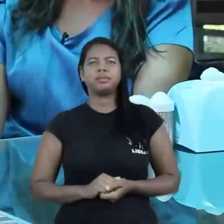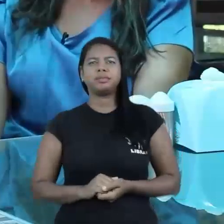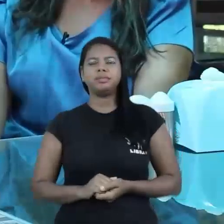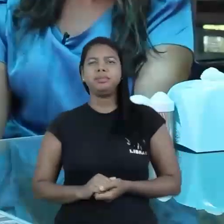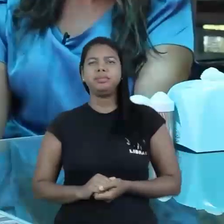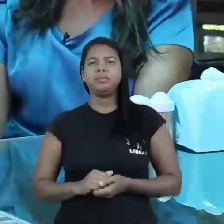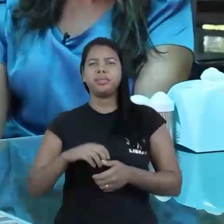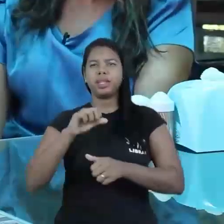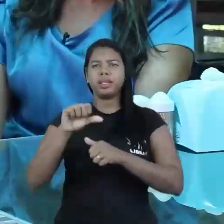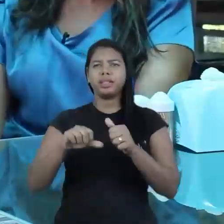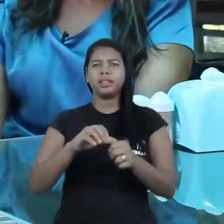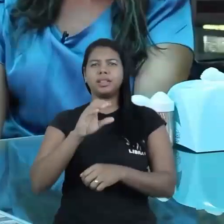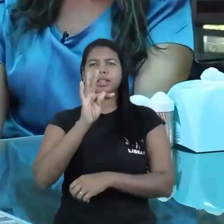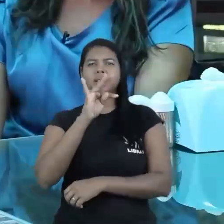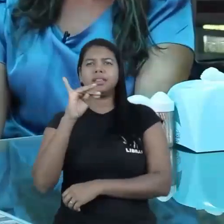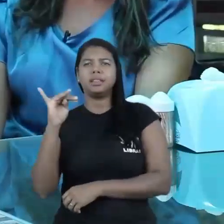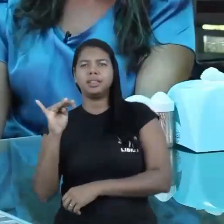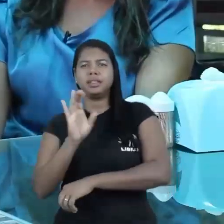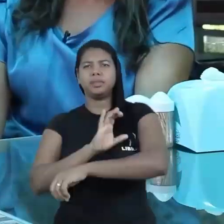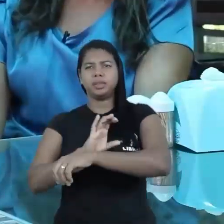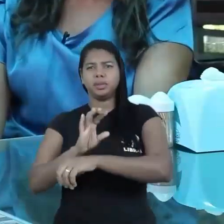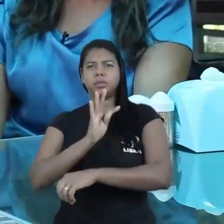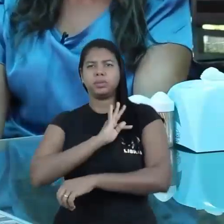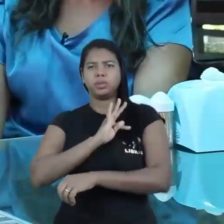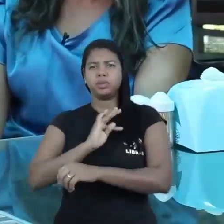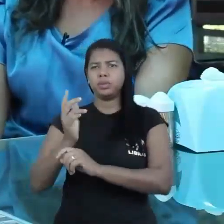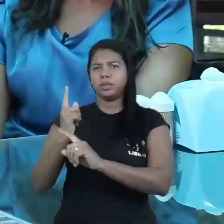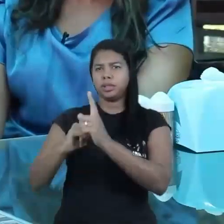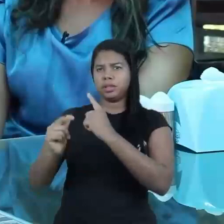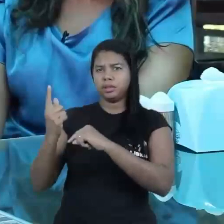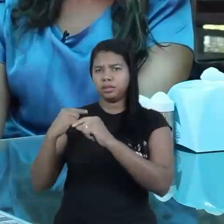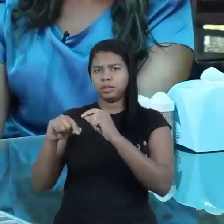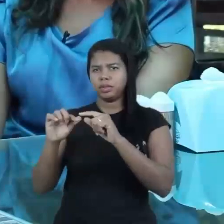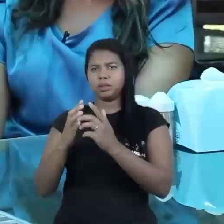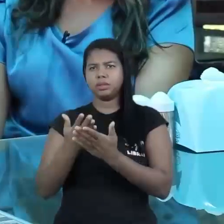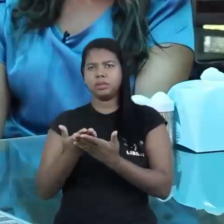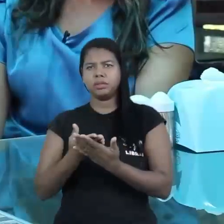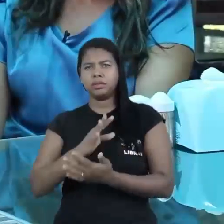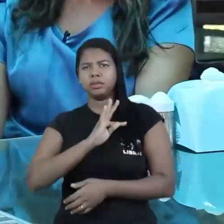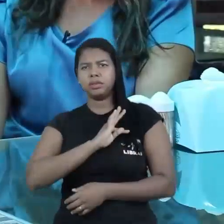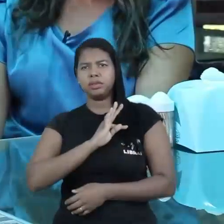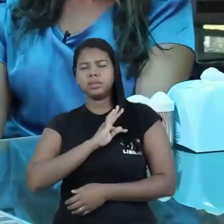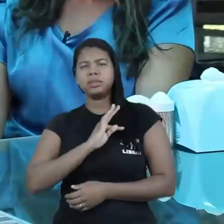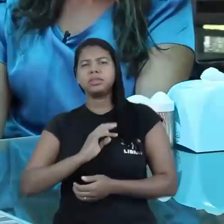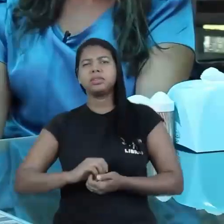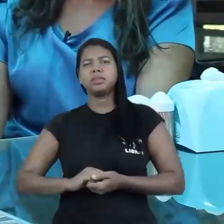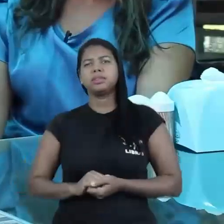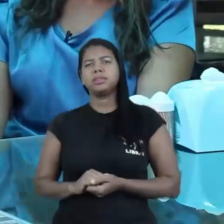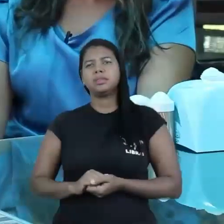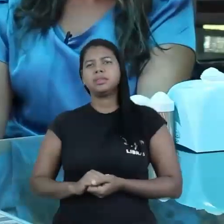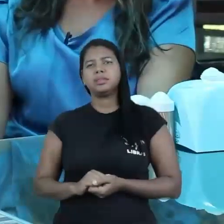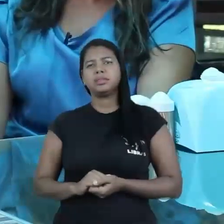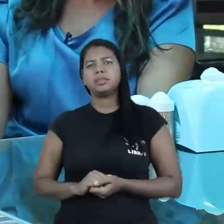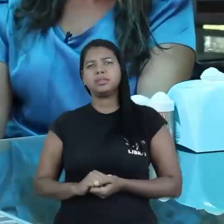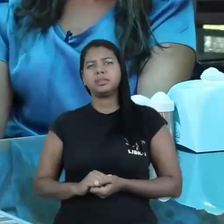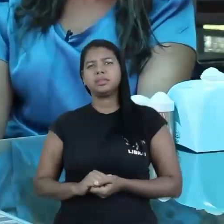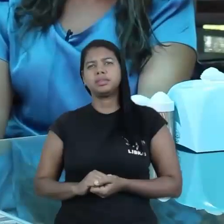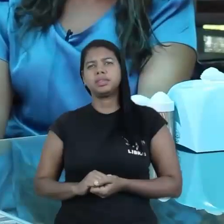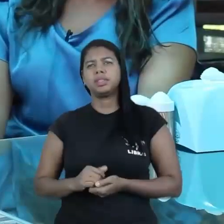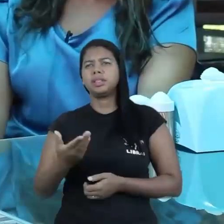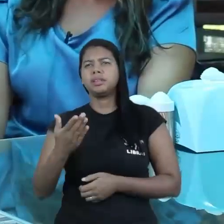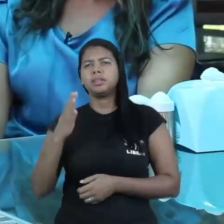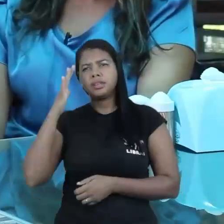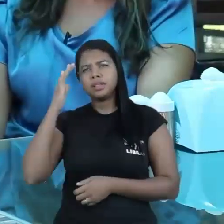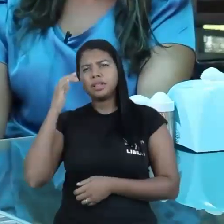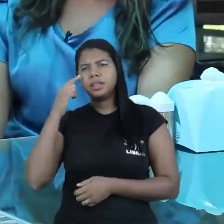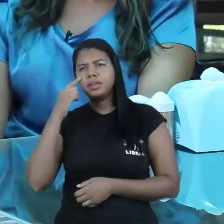eu fiz o curso de administração aqui na Escola Técnica e já foi despertando cada vez mais meu interesse pela área de